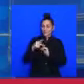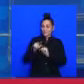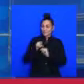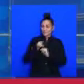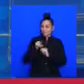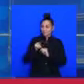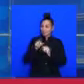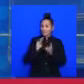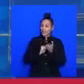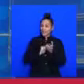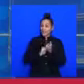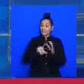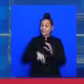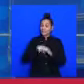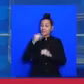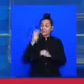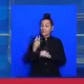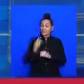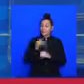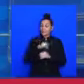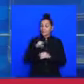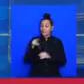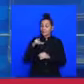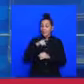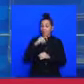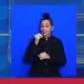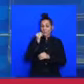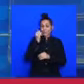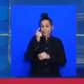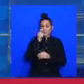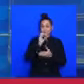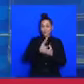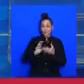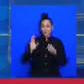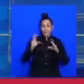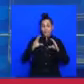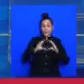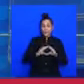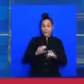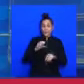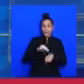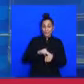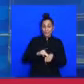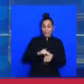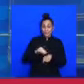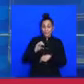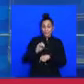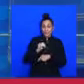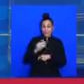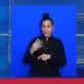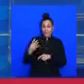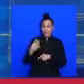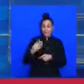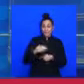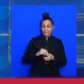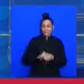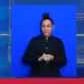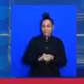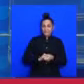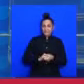Ainda faltam três números você tem chances bola marrom 04 marrom número